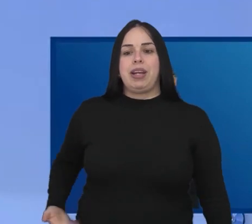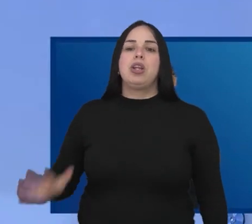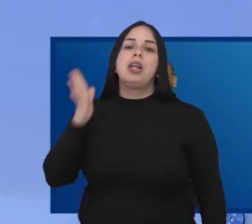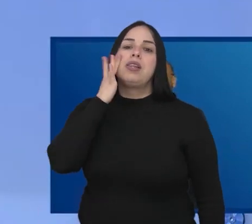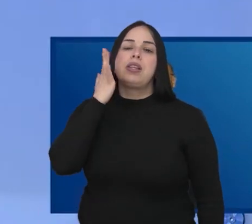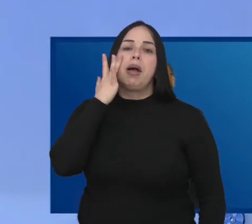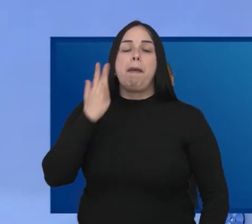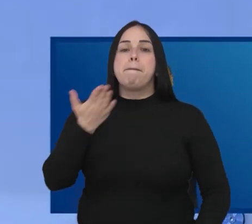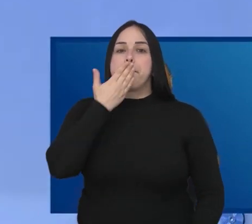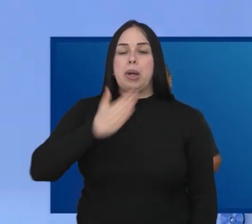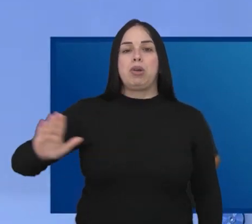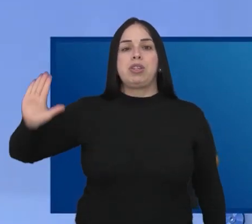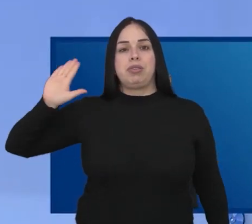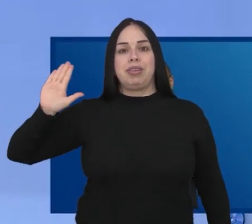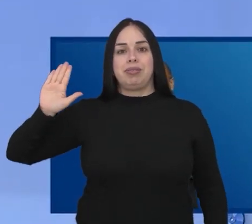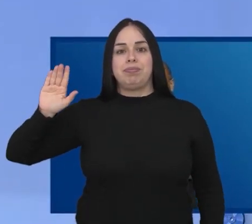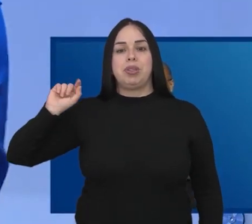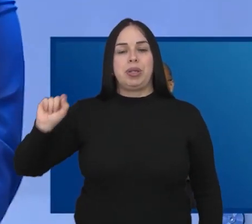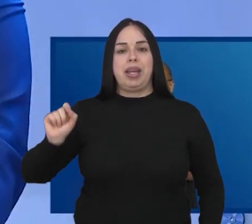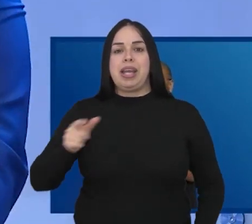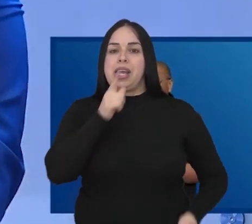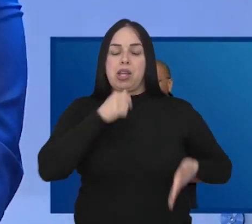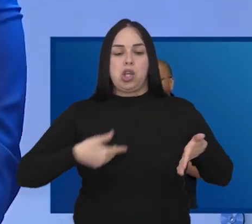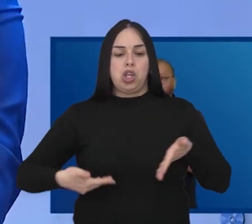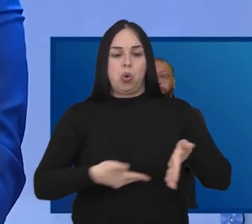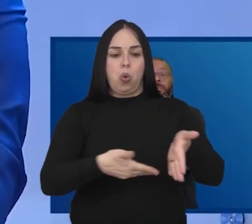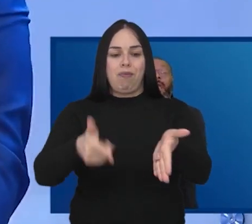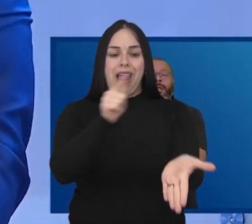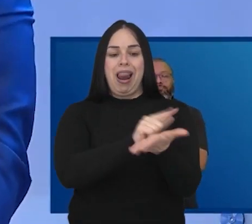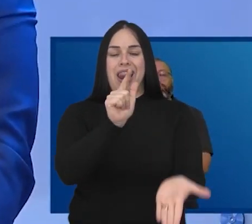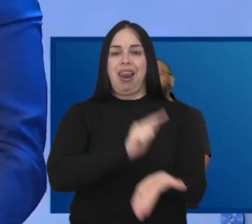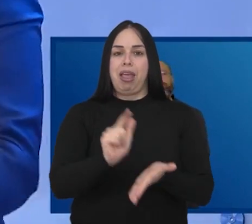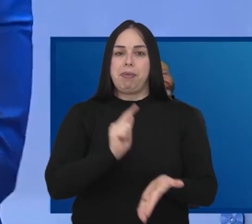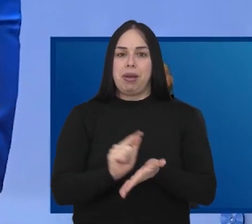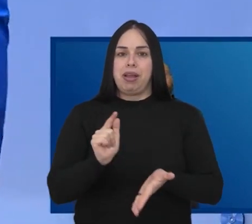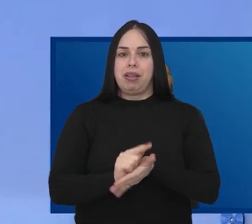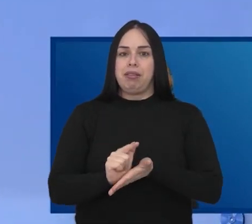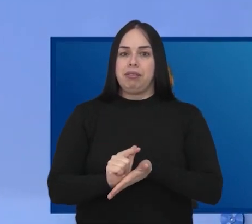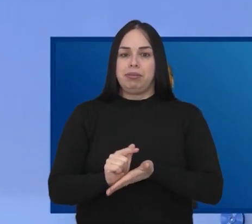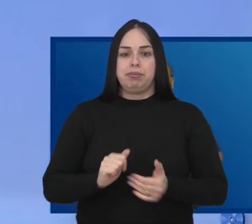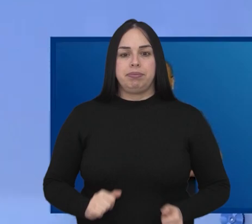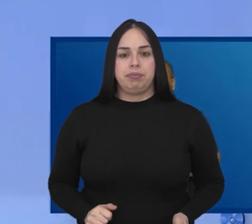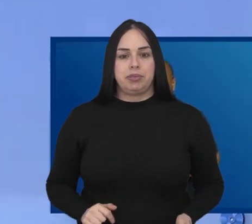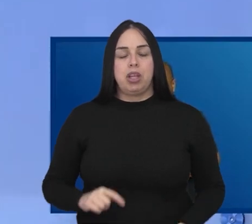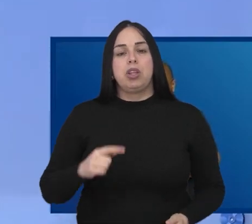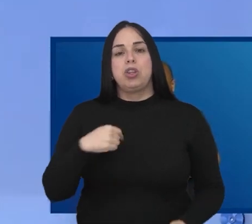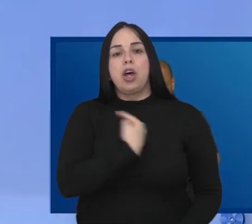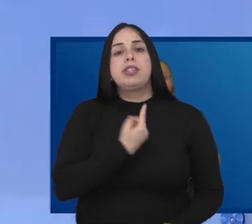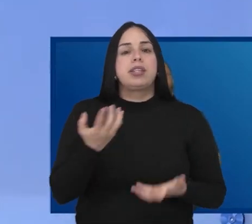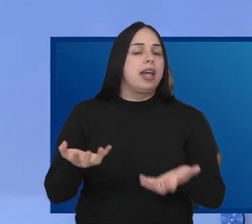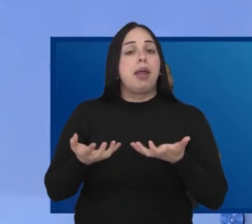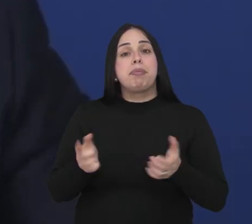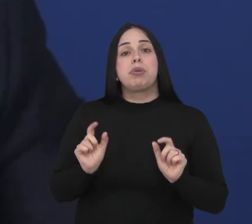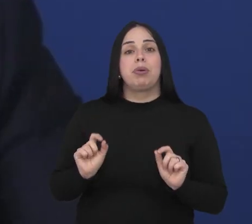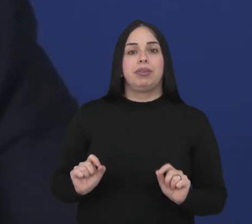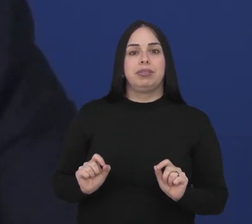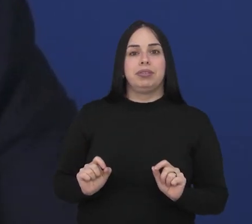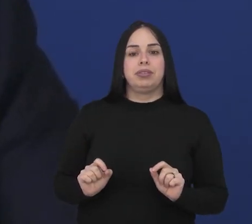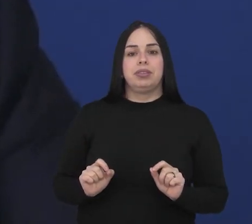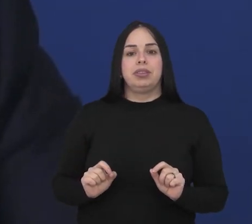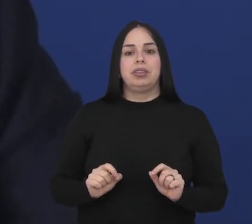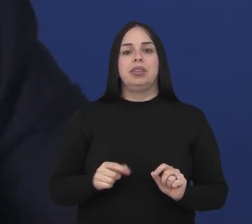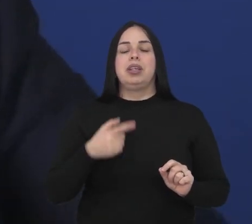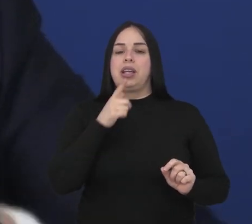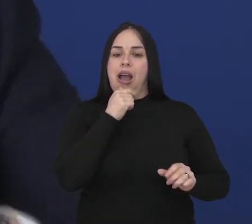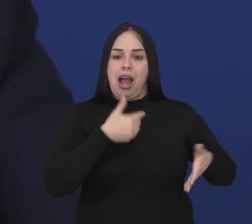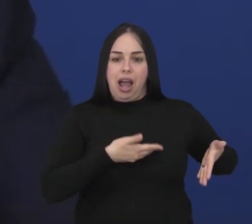o governador Tarcísio de Freitas prometeu também a limpeza de rios e a universalização do saneamento. O que nós